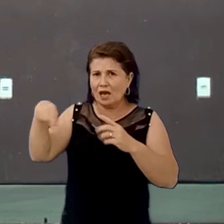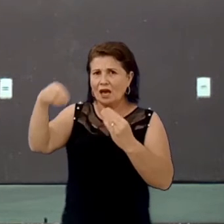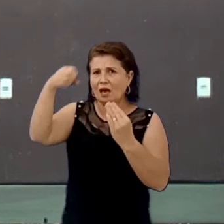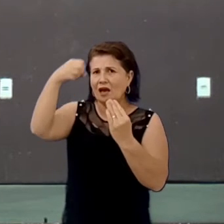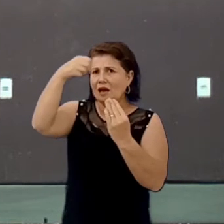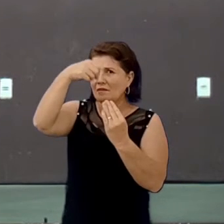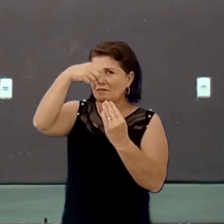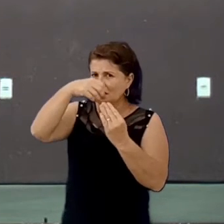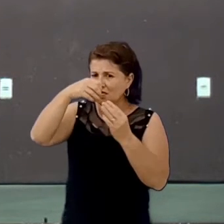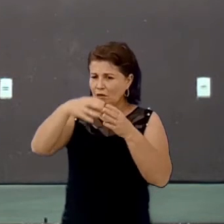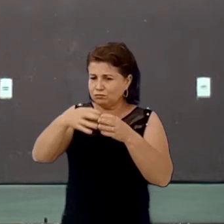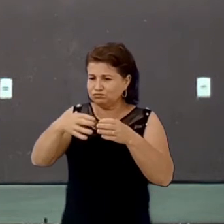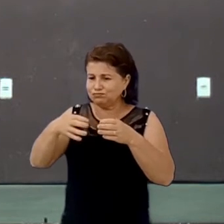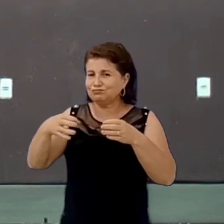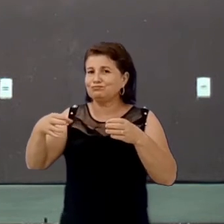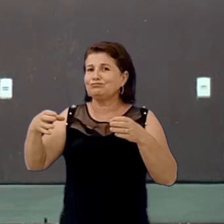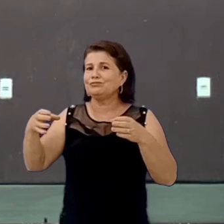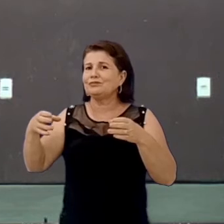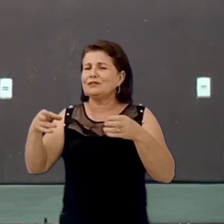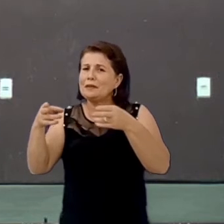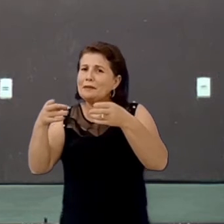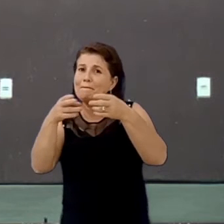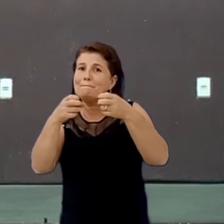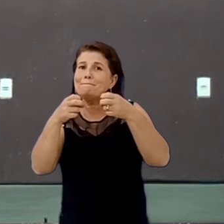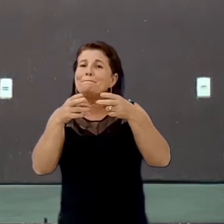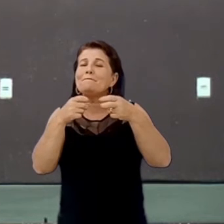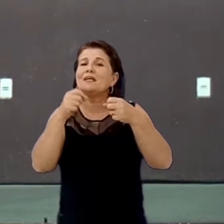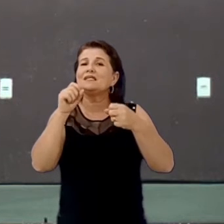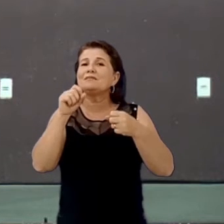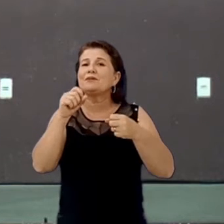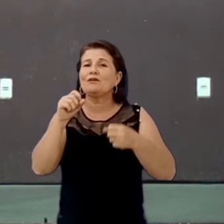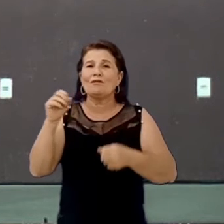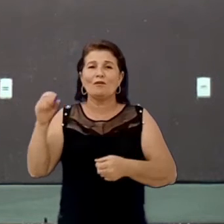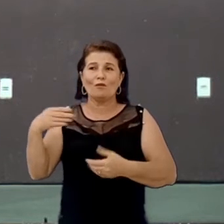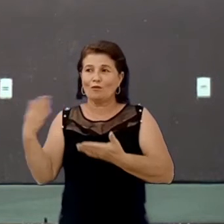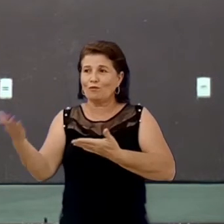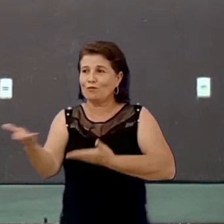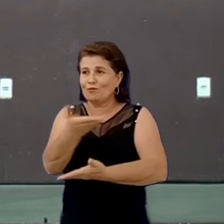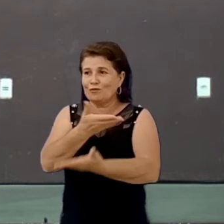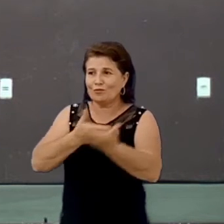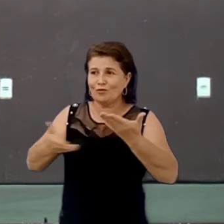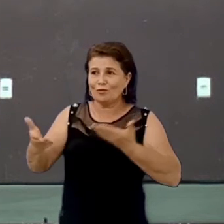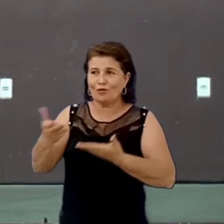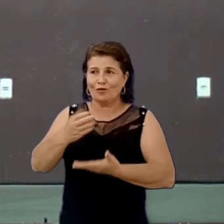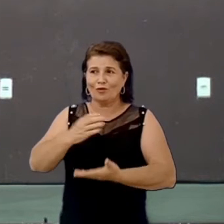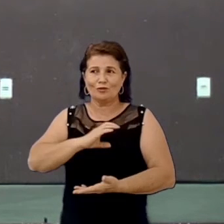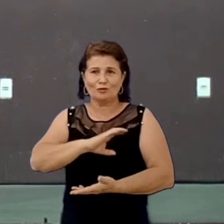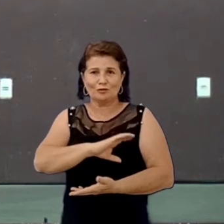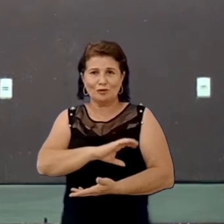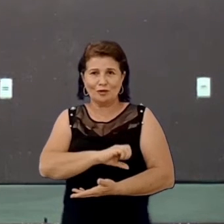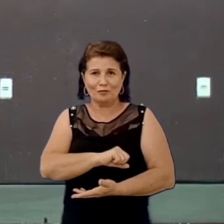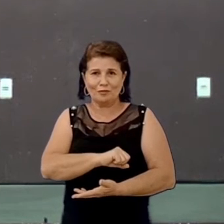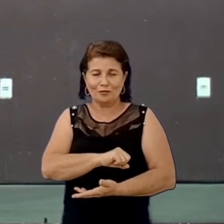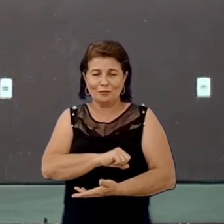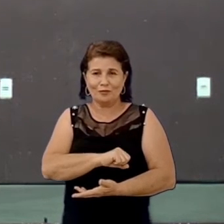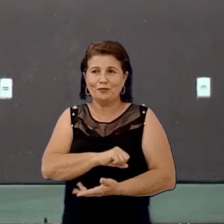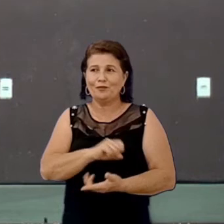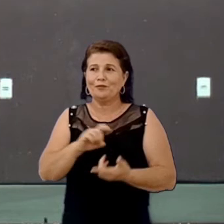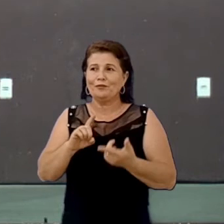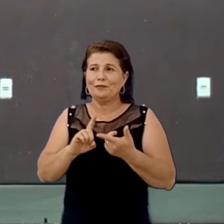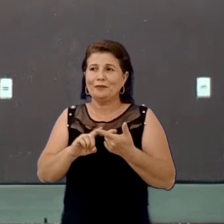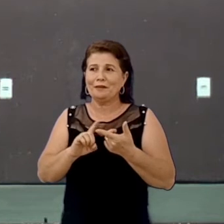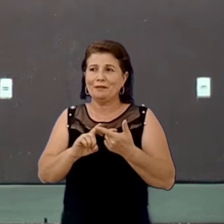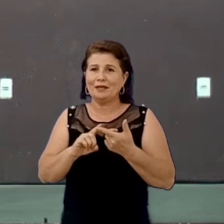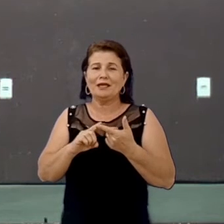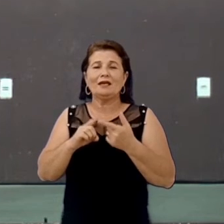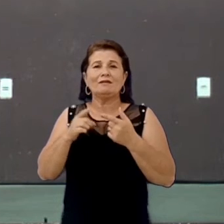Avalie comigo. Você tem visto nosso amor uns pelos outros? Nós temos colocado a nossa fé